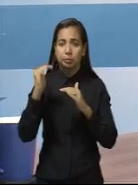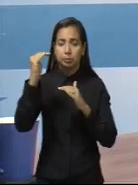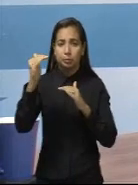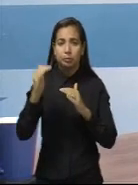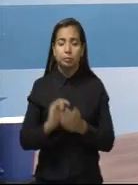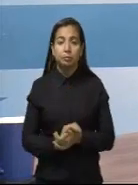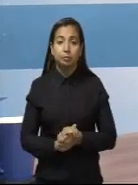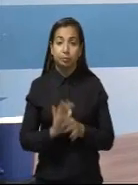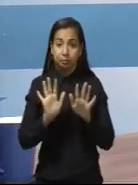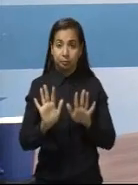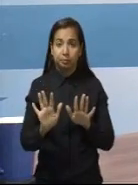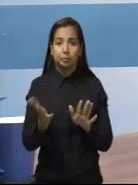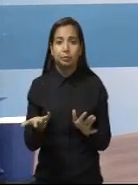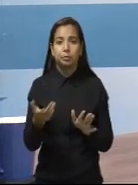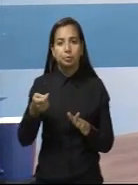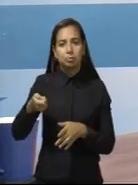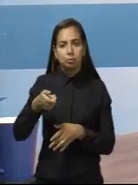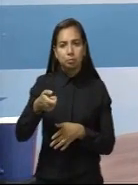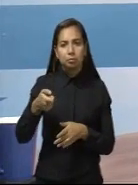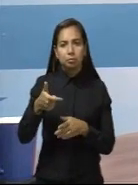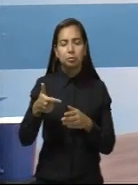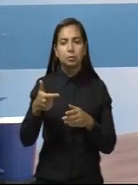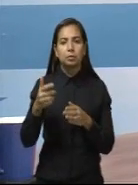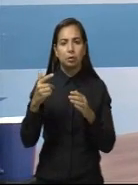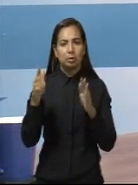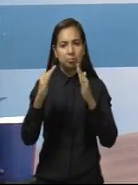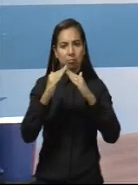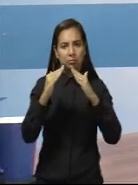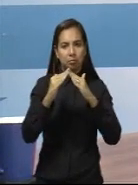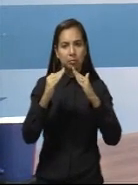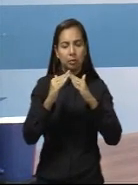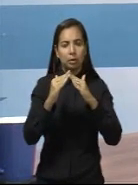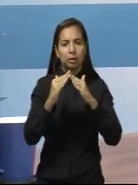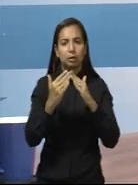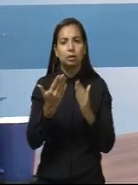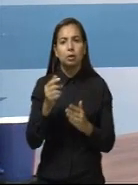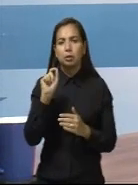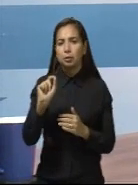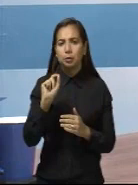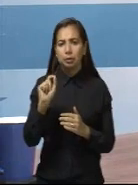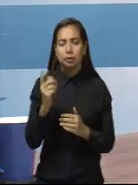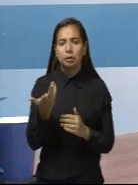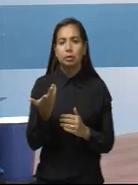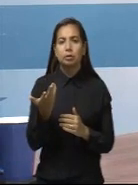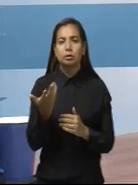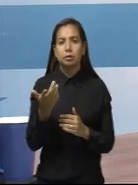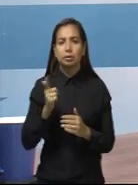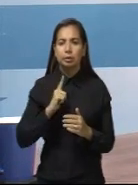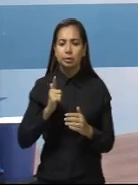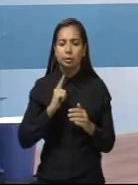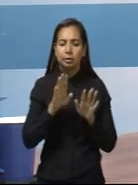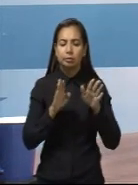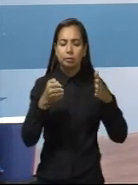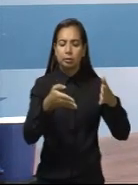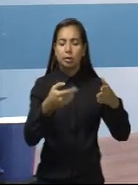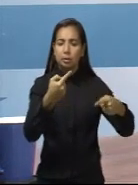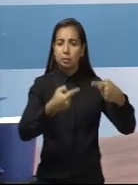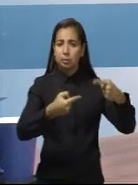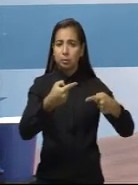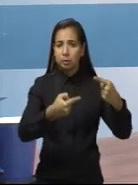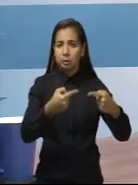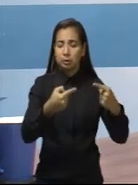Esse mesmo auxílio moradia, ele é concedido também à classe política. Sempre foi a classe política e a